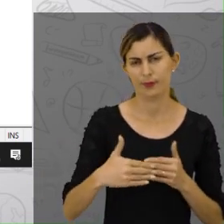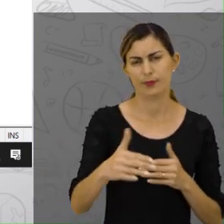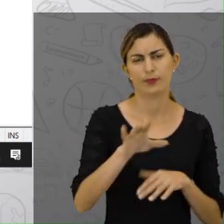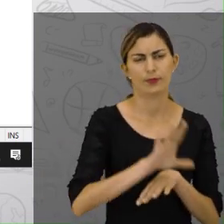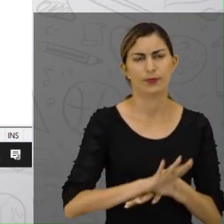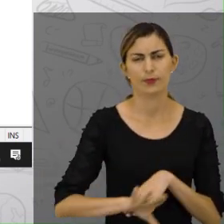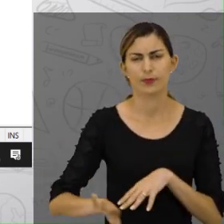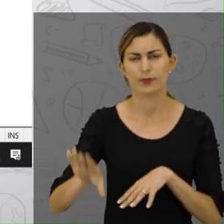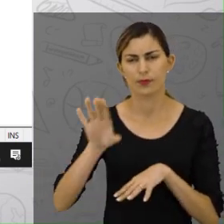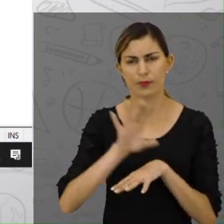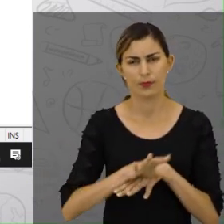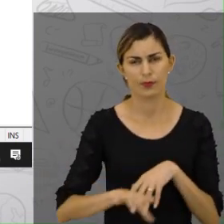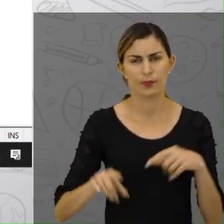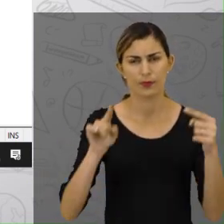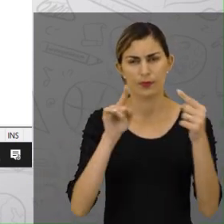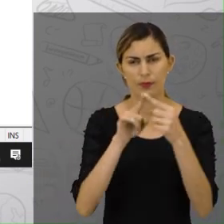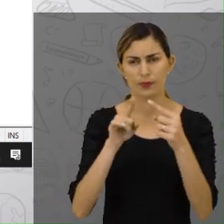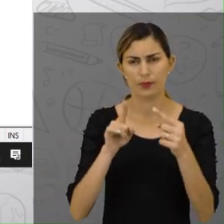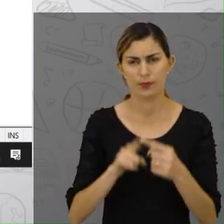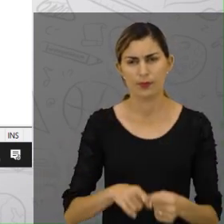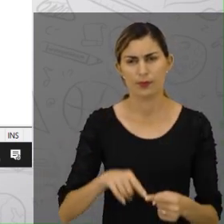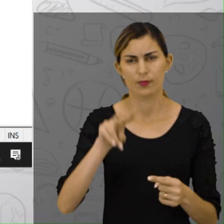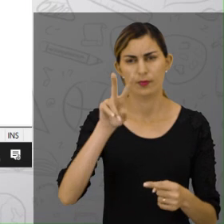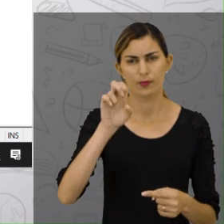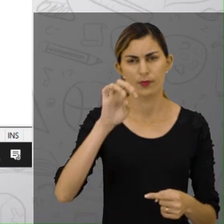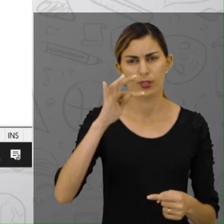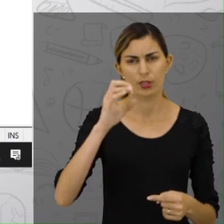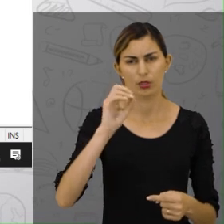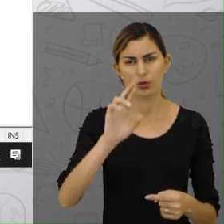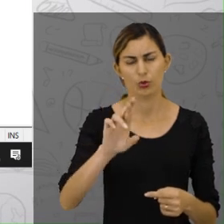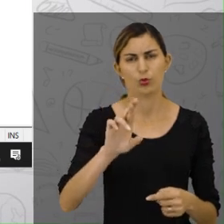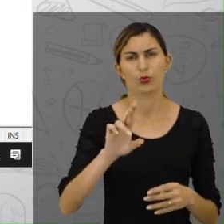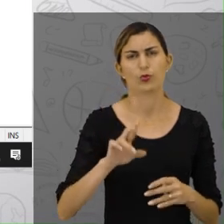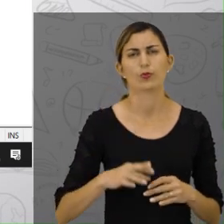Veremos ao longo do curso a aplicação do vetor.